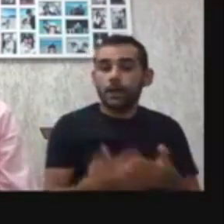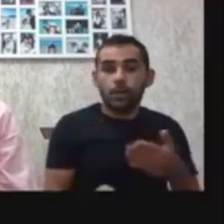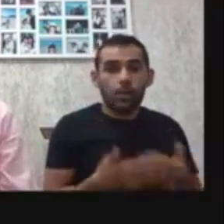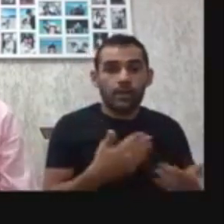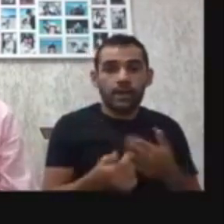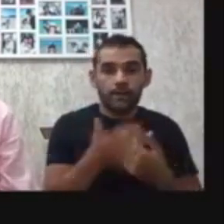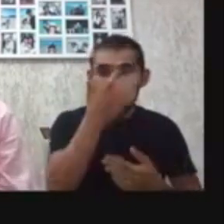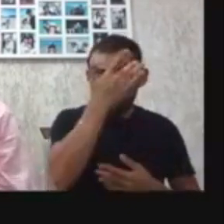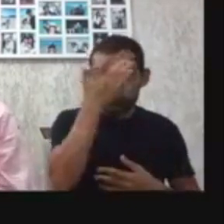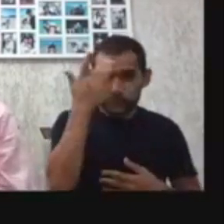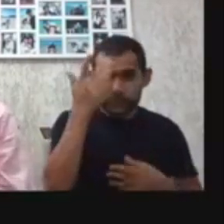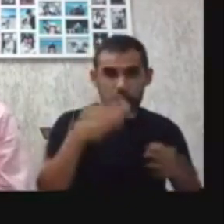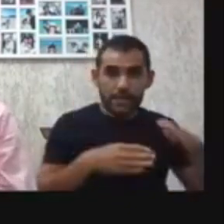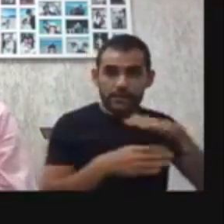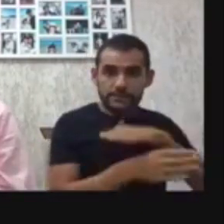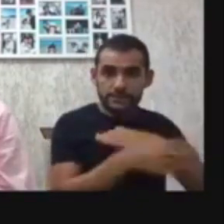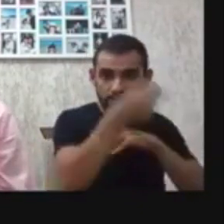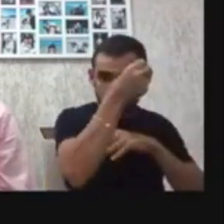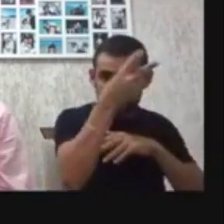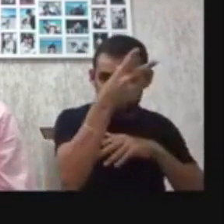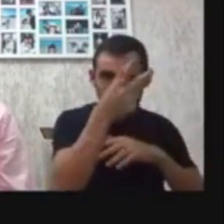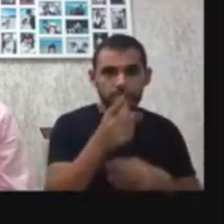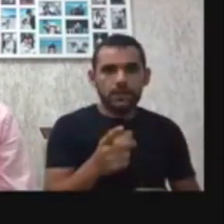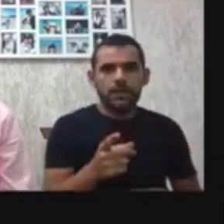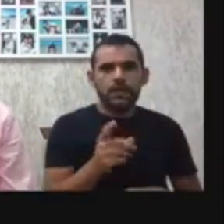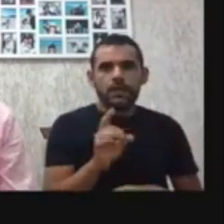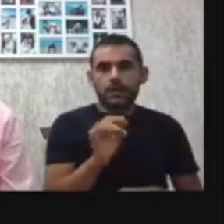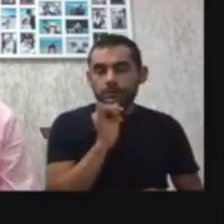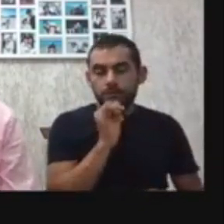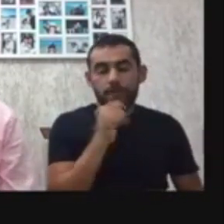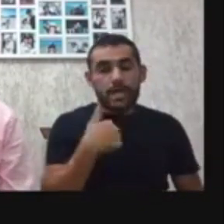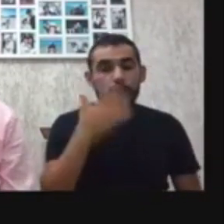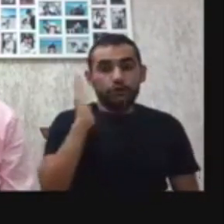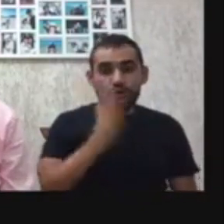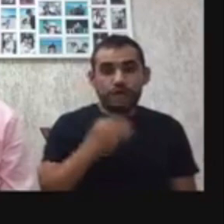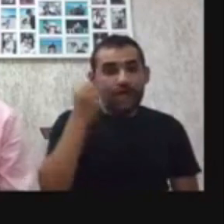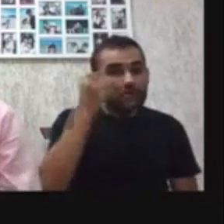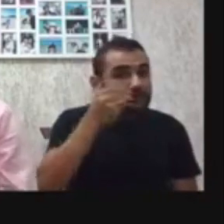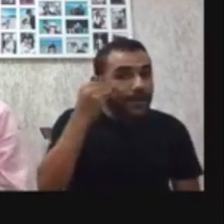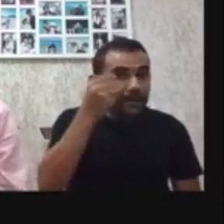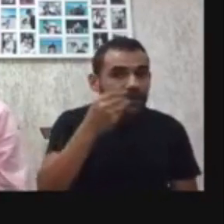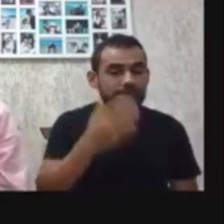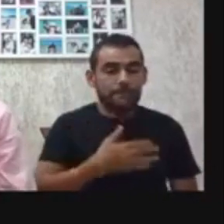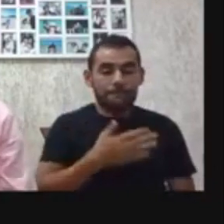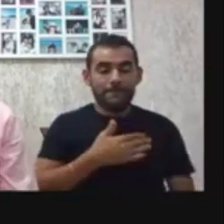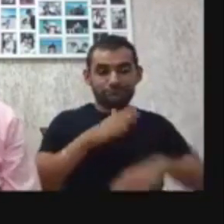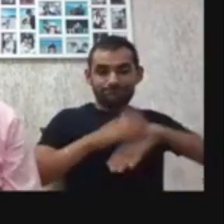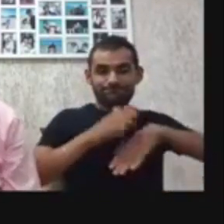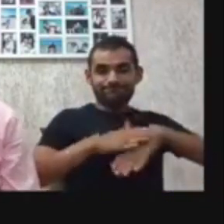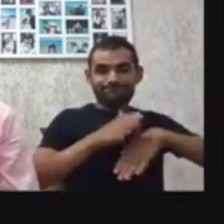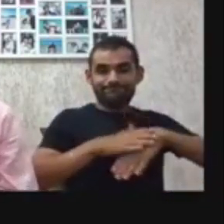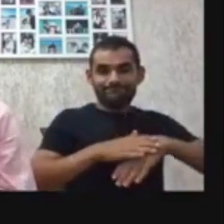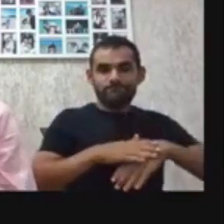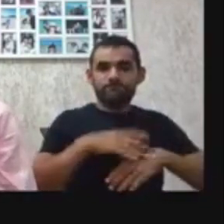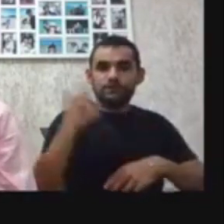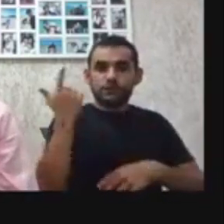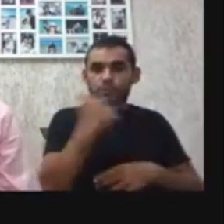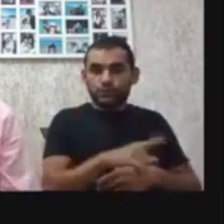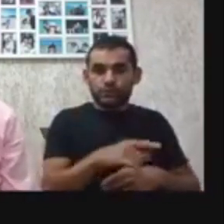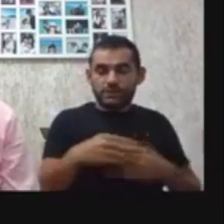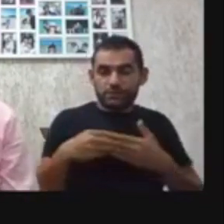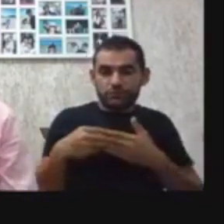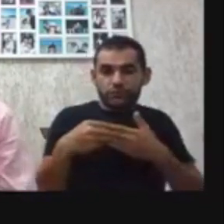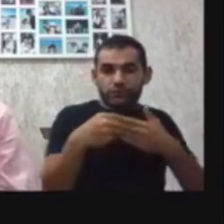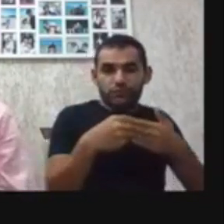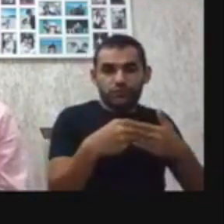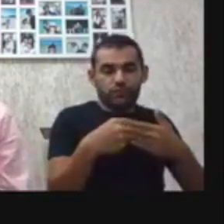pessoa tenha acesso ao prefeito que não passe certas coisas que eu já presenciei, já vi, de serem carregadas, né? Até